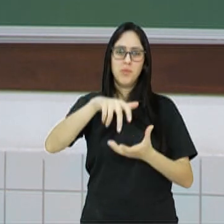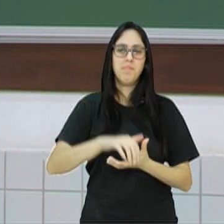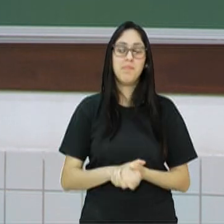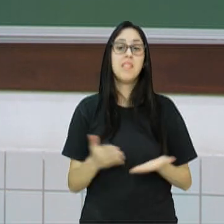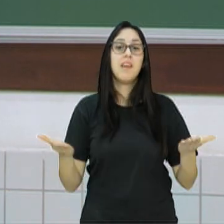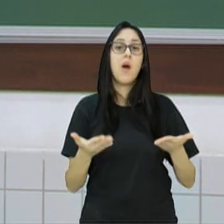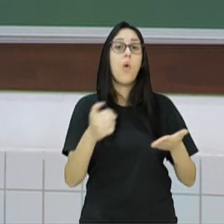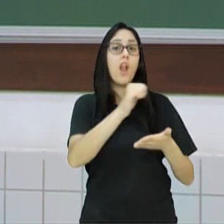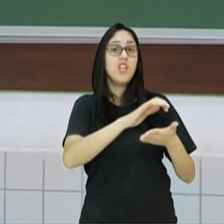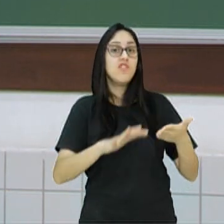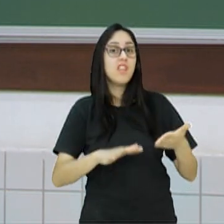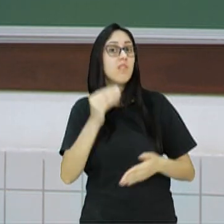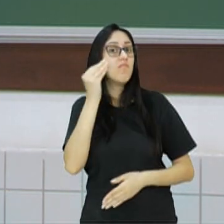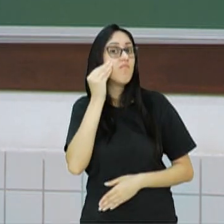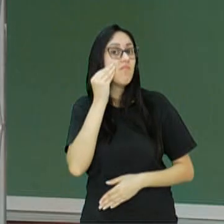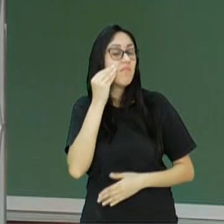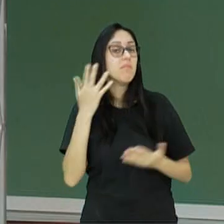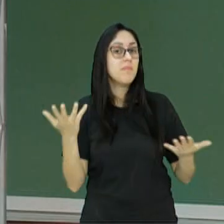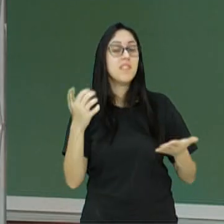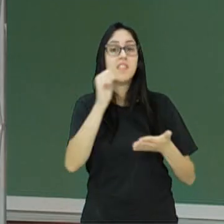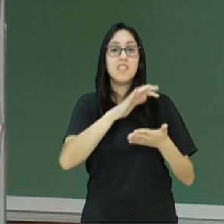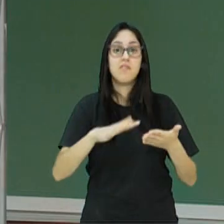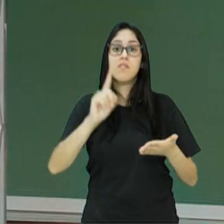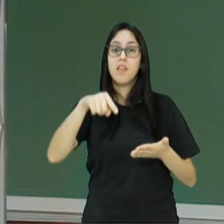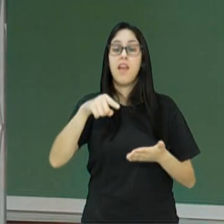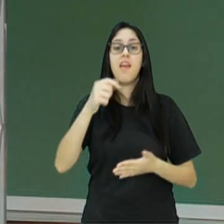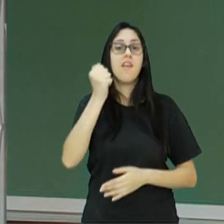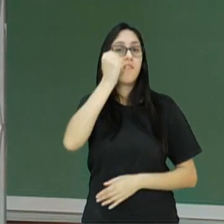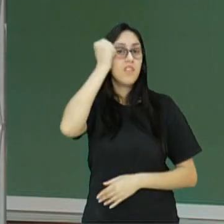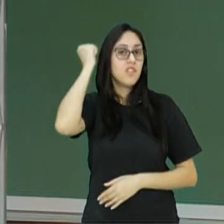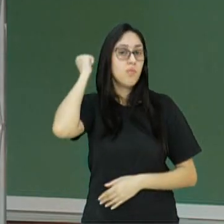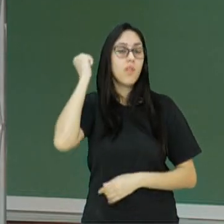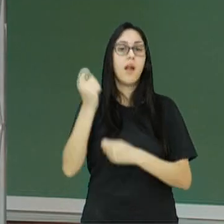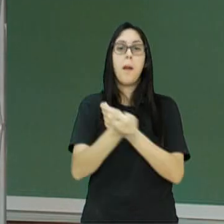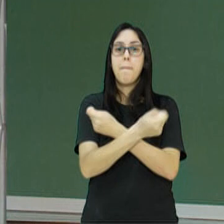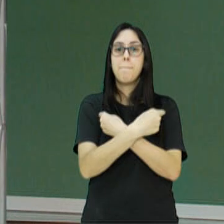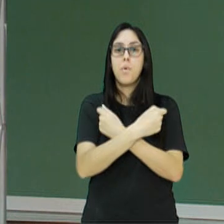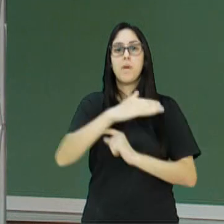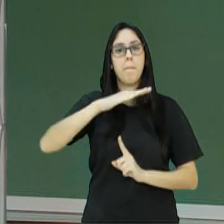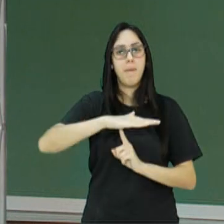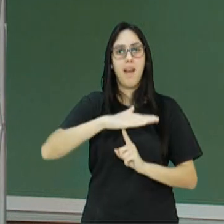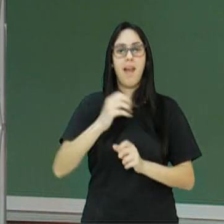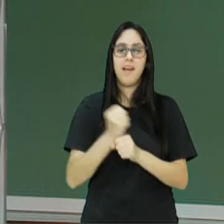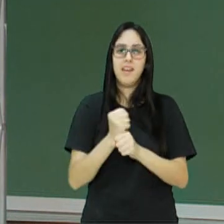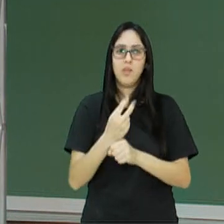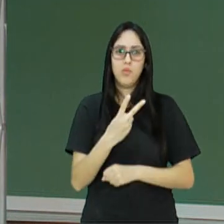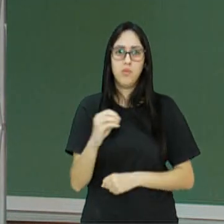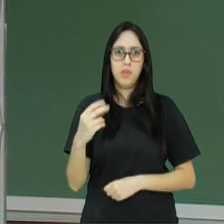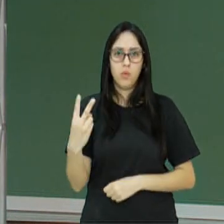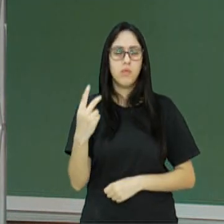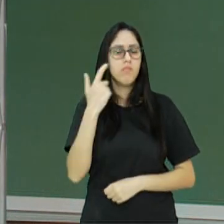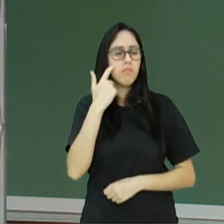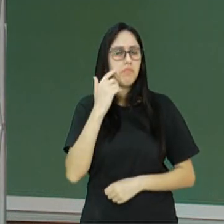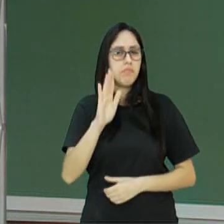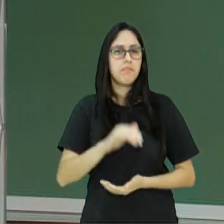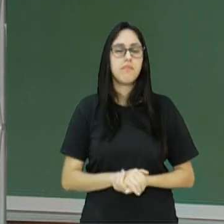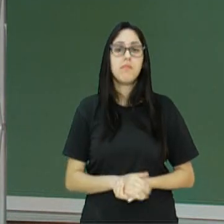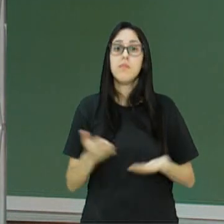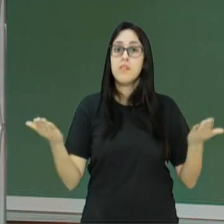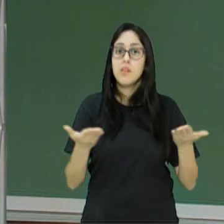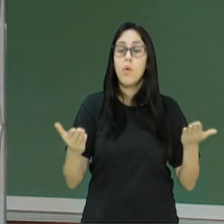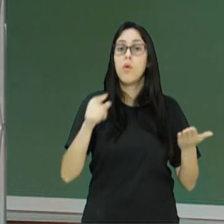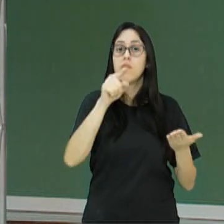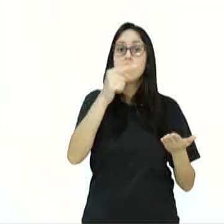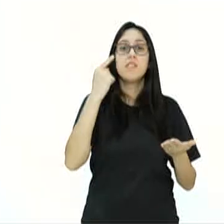atividade agora para a gente fazer, é uma atividade do vestibular da PUC Paraná do ano de 2002, e ele traz assim, ó, complete